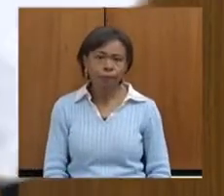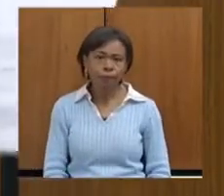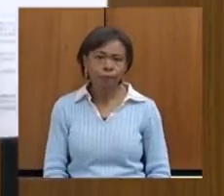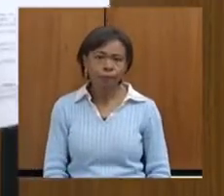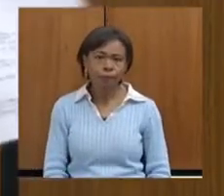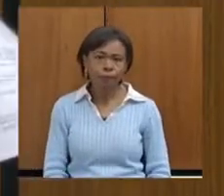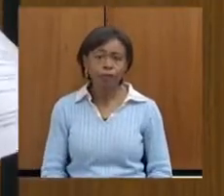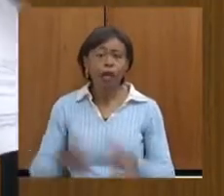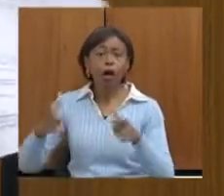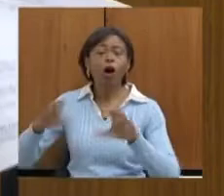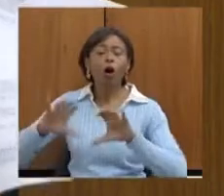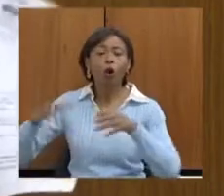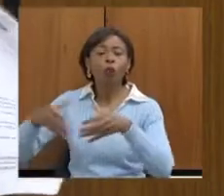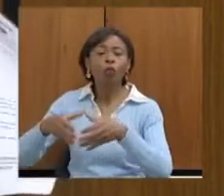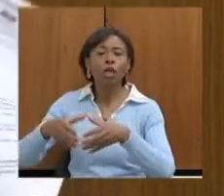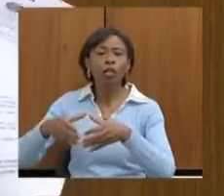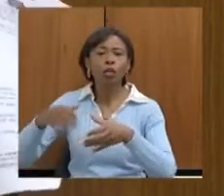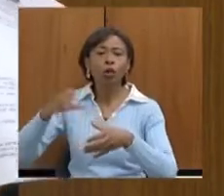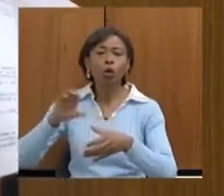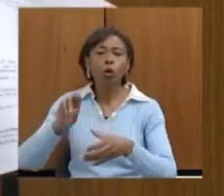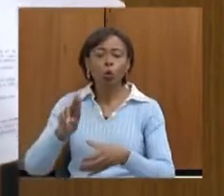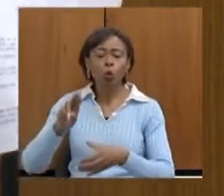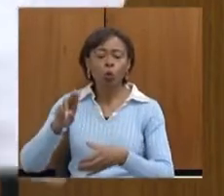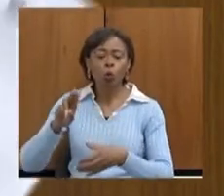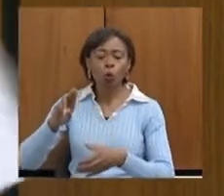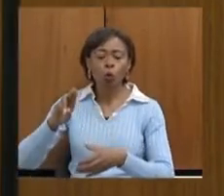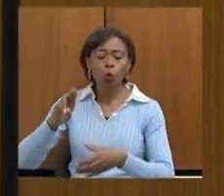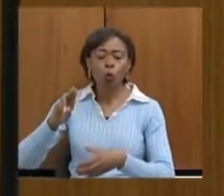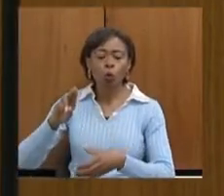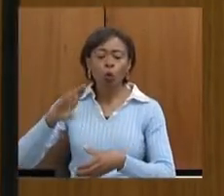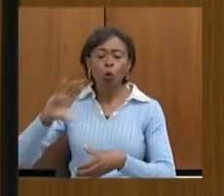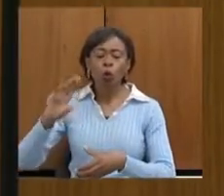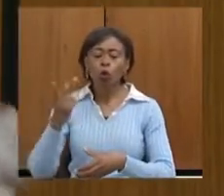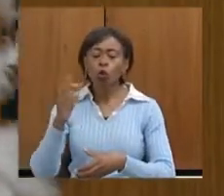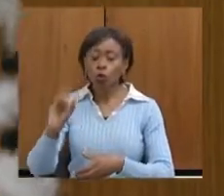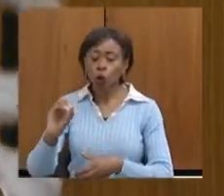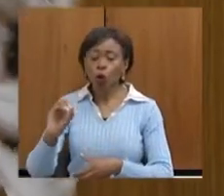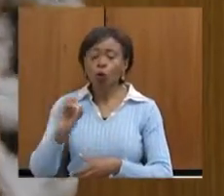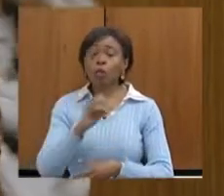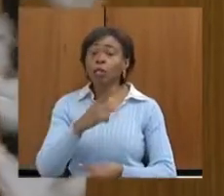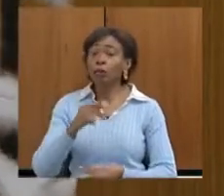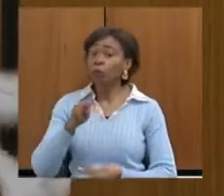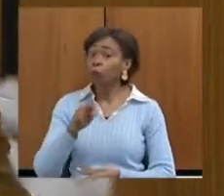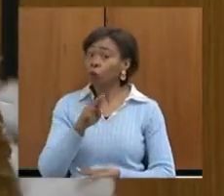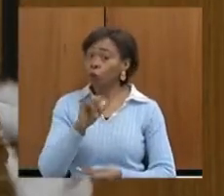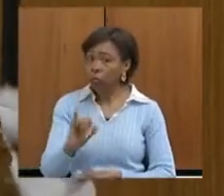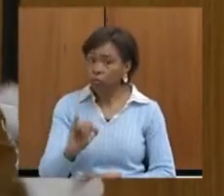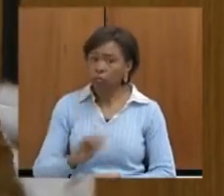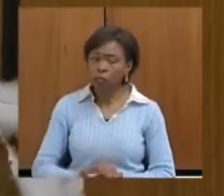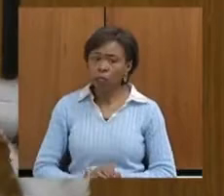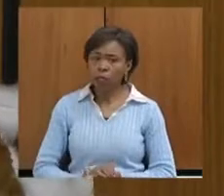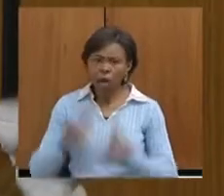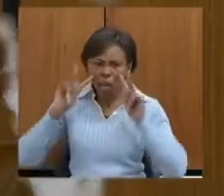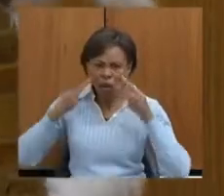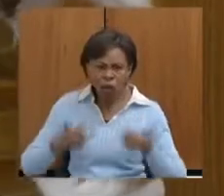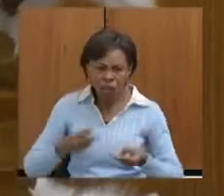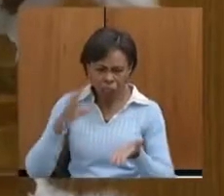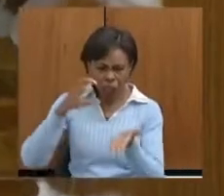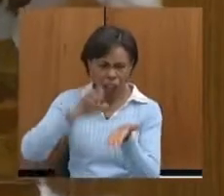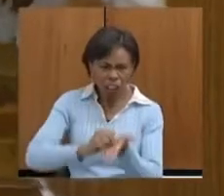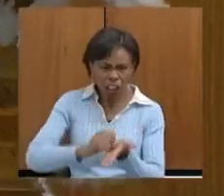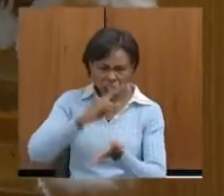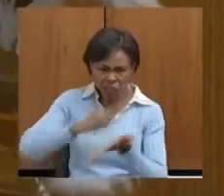e da comunidade o show com aquela roupa URI né de onde o reconhecimento não sai assim da noite para o dia né